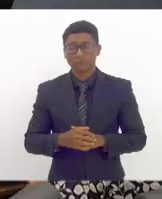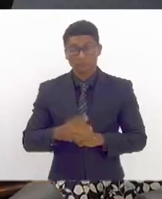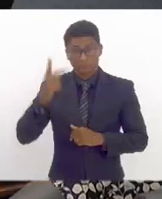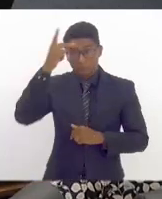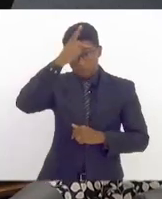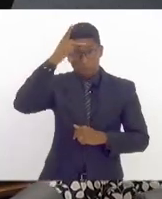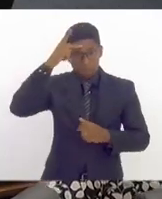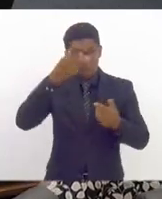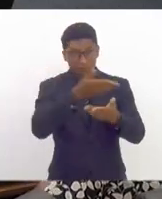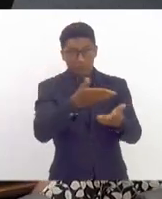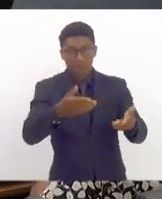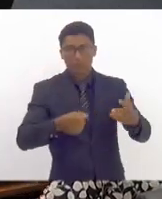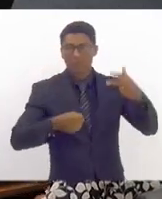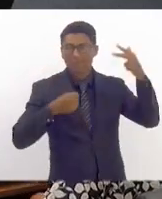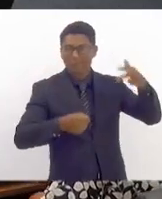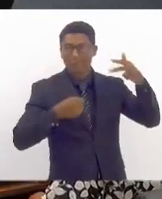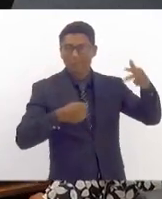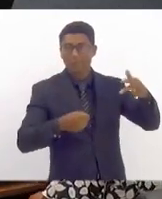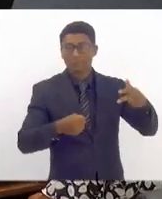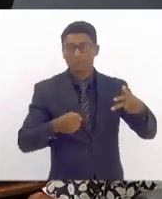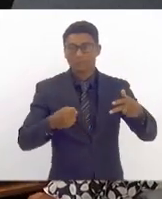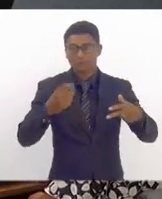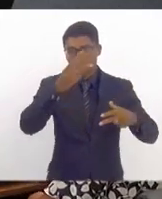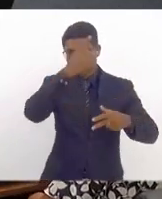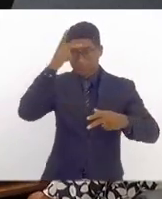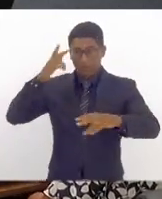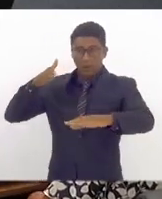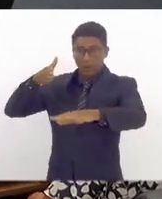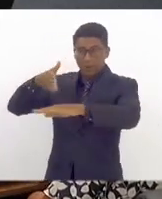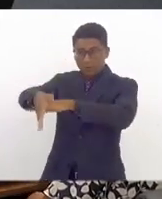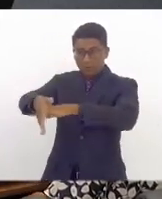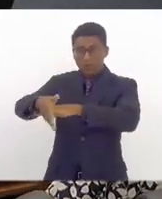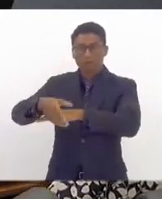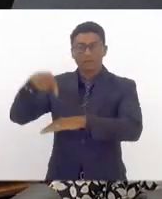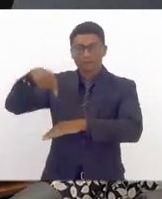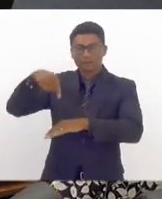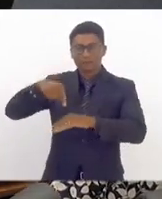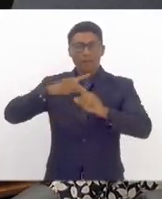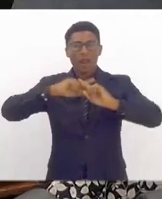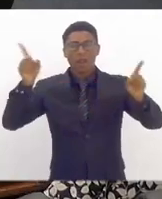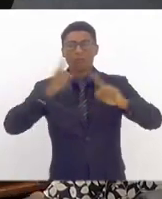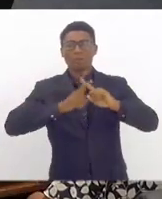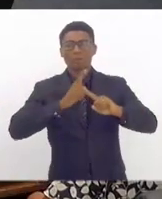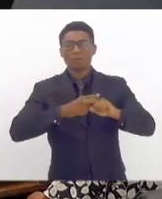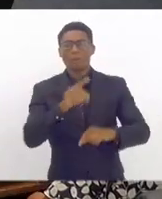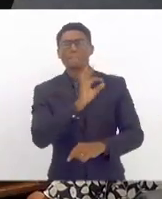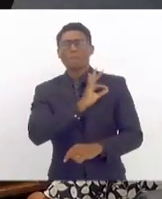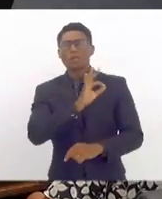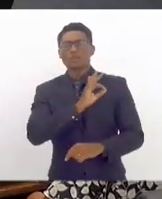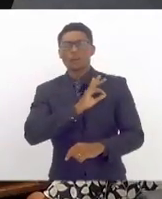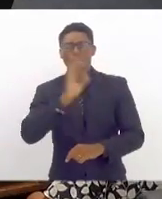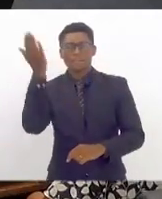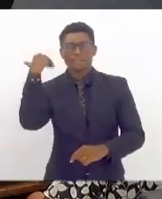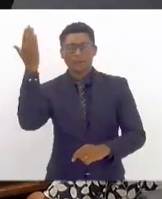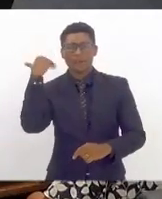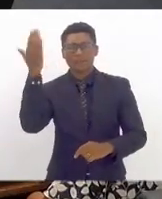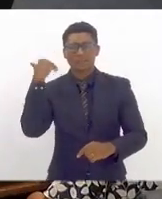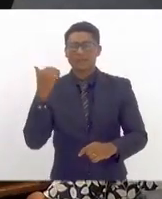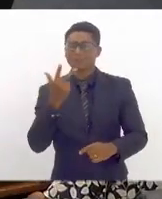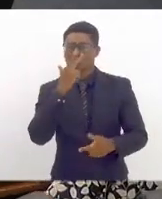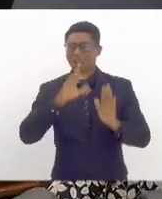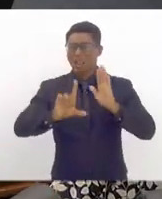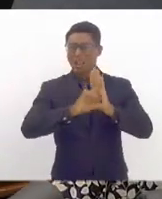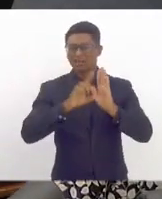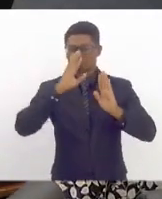entrando aqui reclamando muito com o espaço legislativo que o policial rasgava a legislação